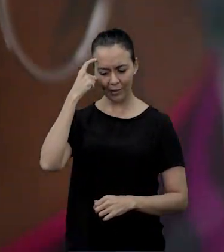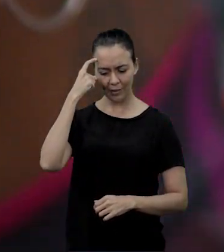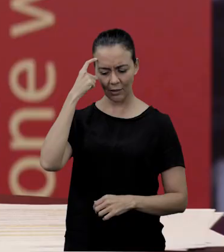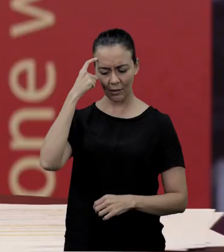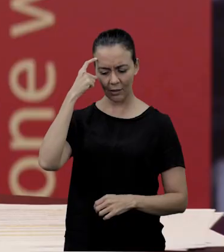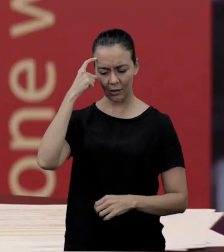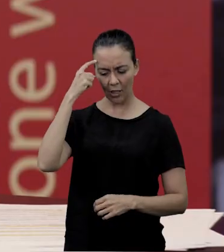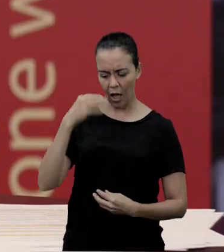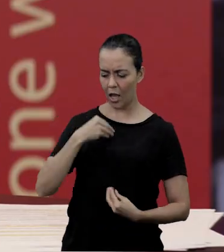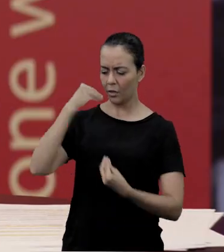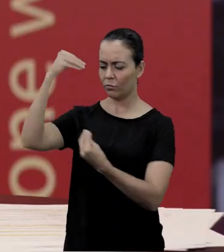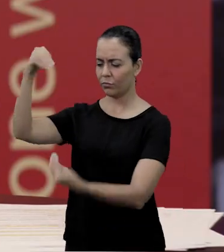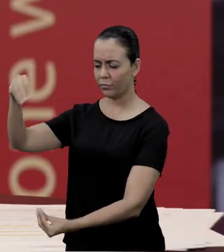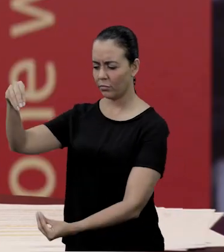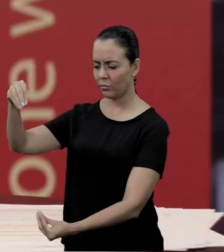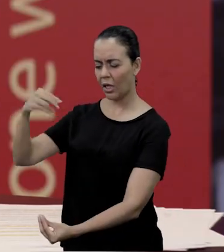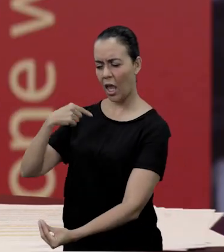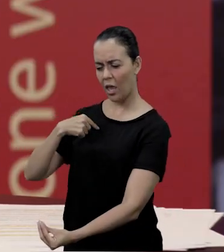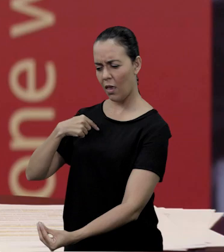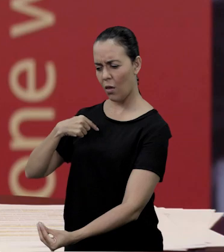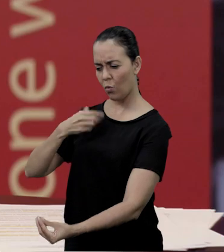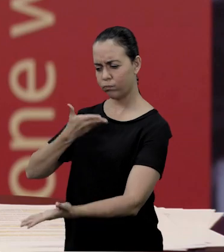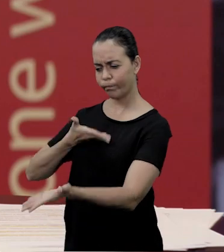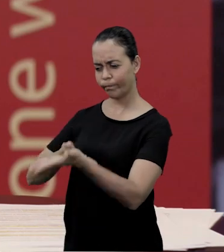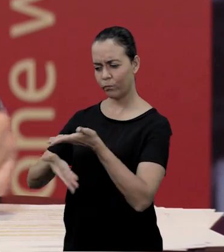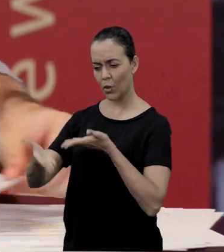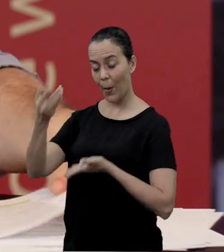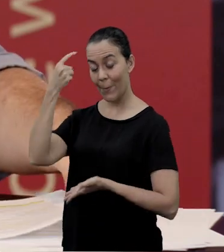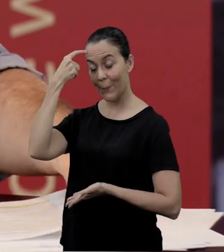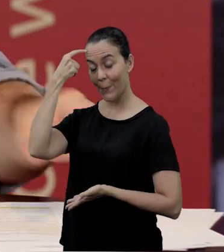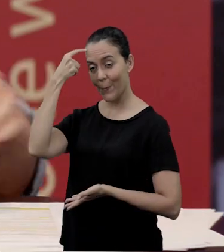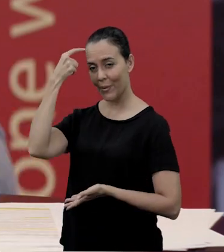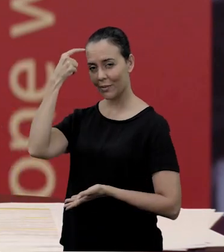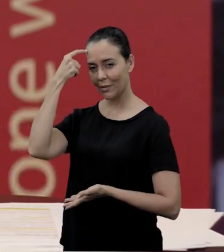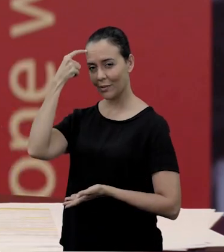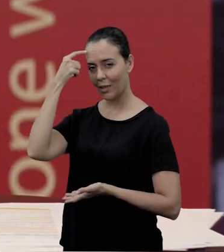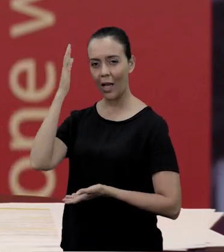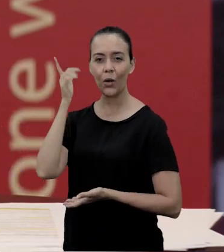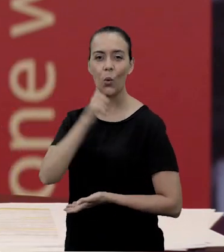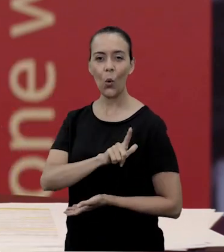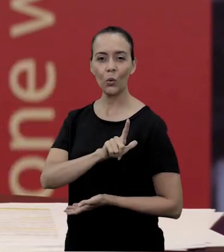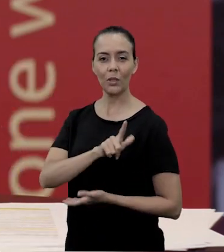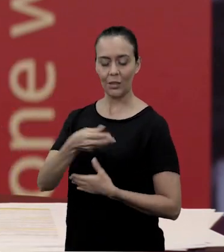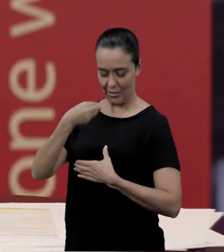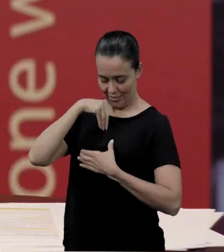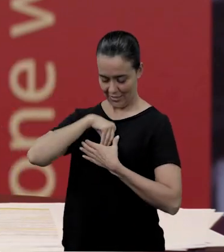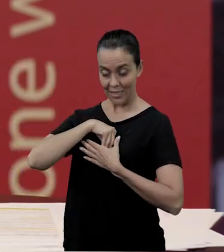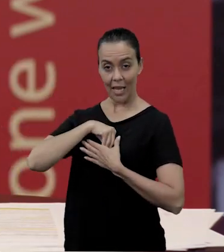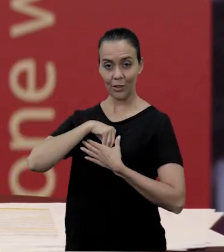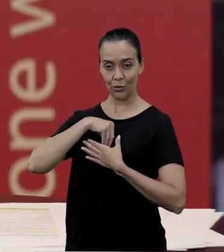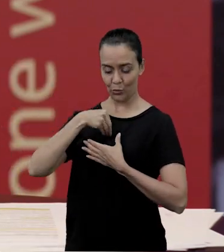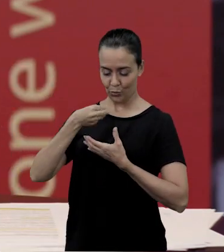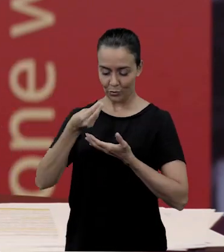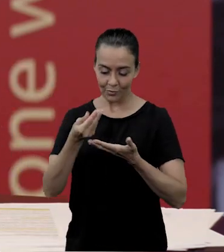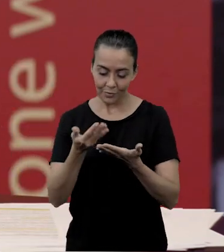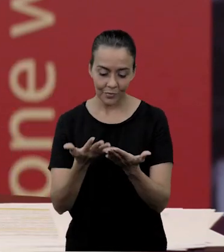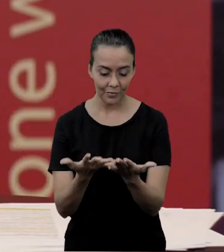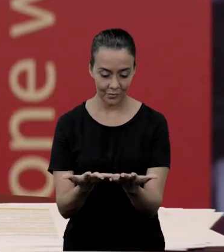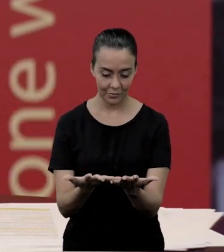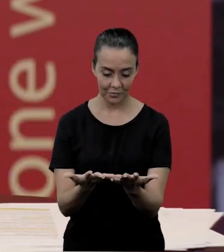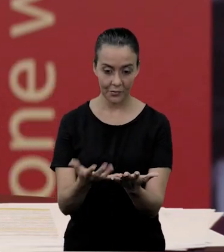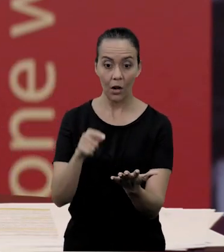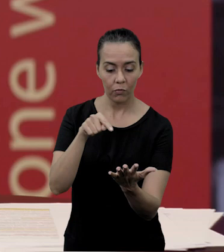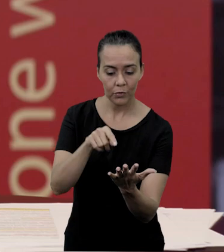estiver fora de mim para que, ao mesmo tempo, eu cultivo tudo que está dentro de mim. Porque nada fora de mim